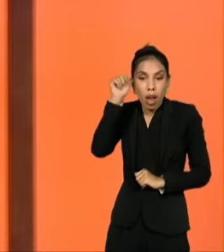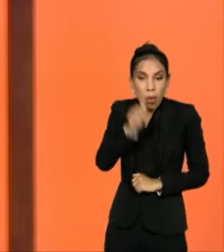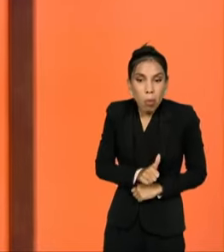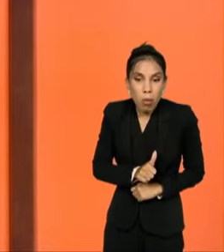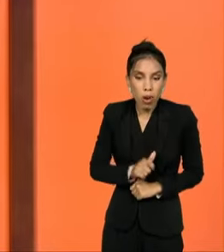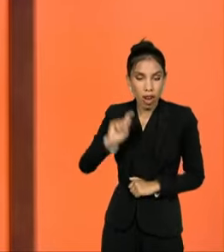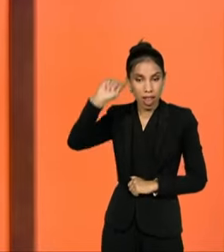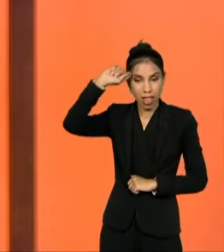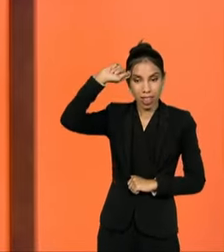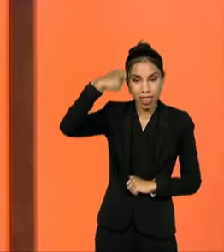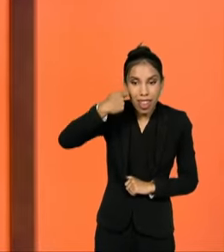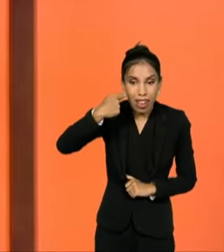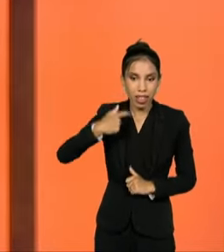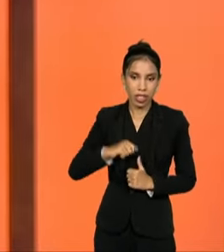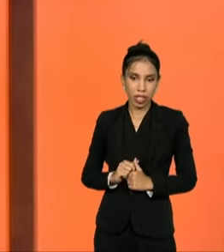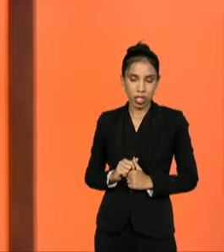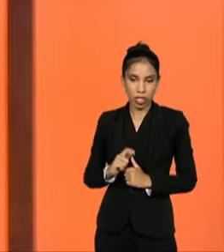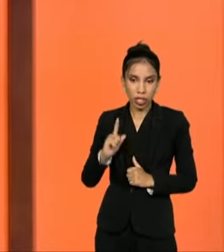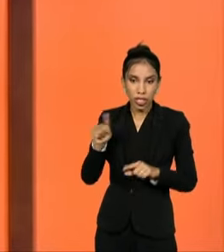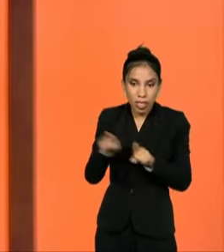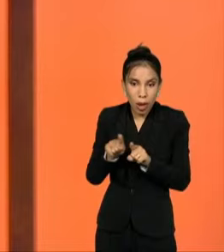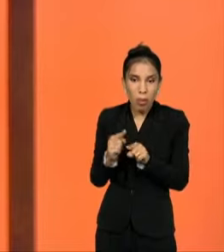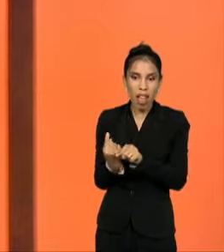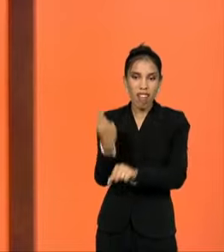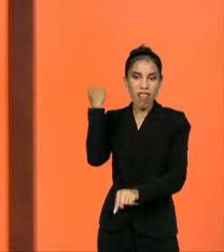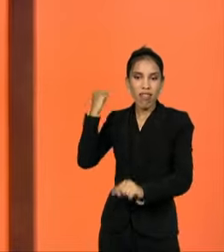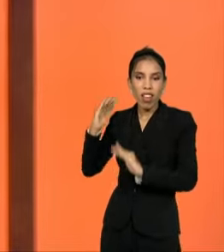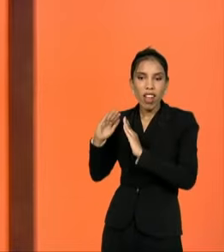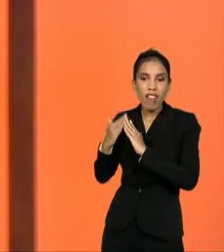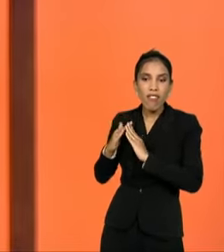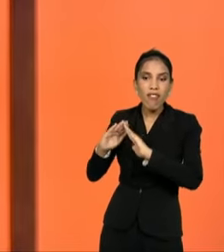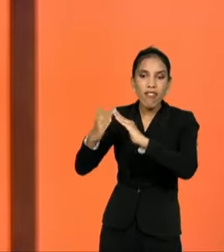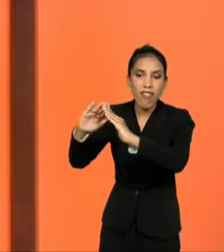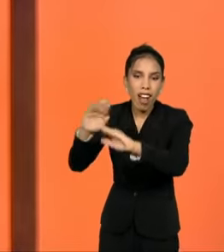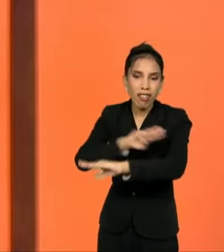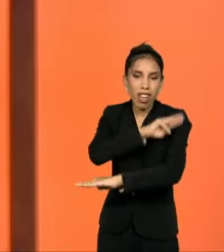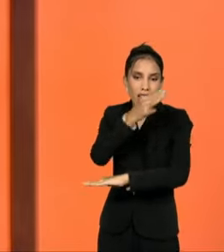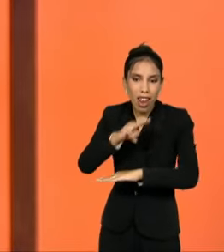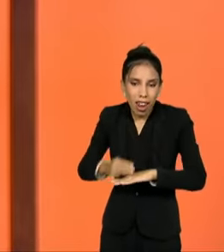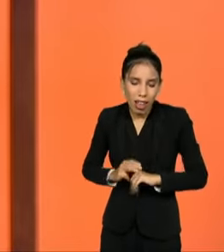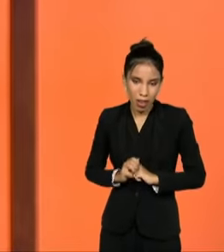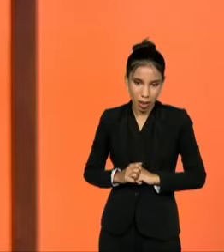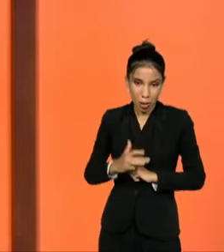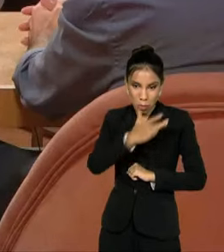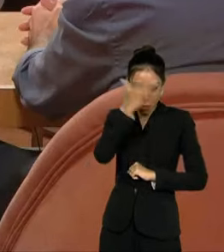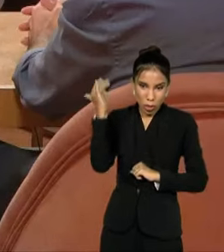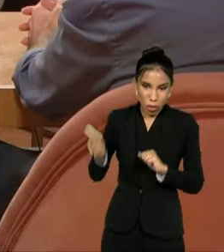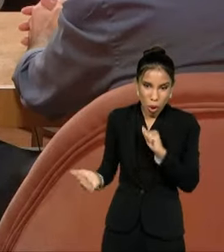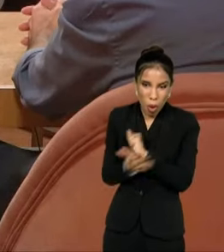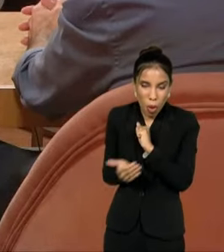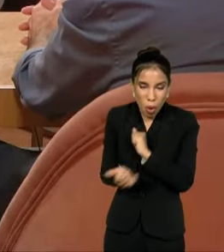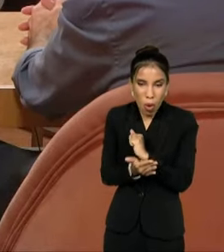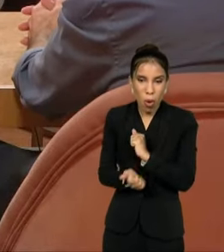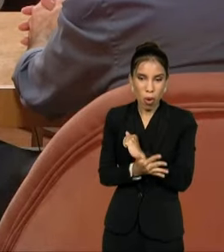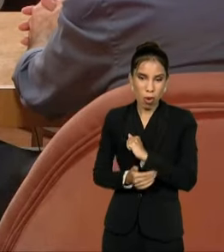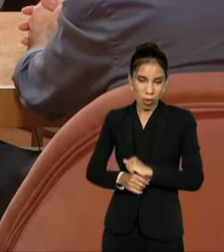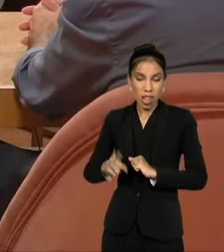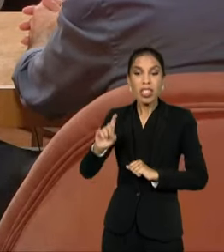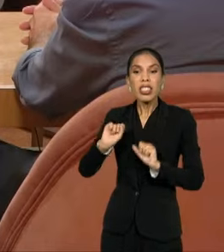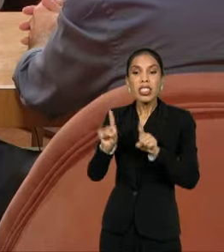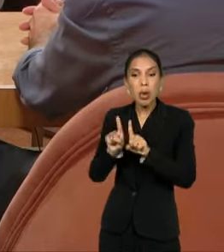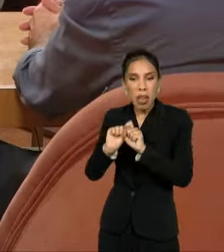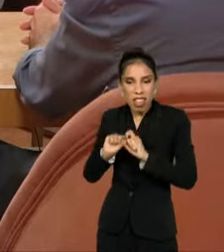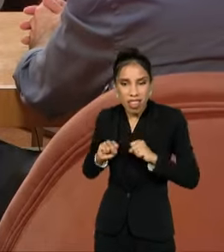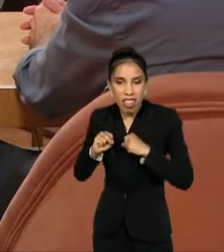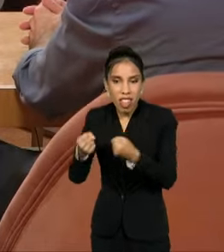fato dela ser negra, o fato de onde ela vem, isso incomoda essa elite corrupta, violenta. A defesa dos direitos humanos o tempo todo. Defesa dos direitos humanos,